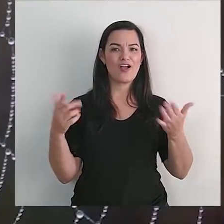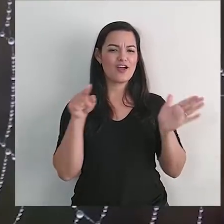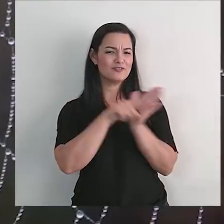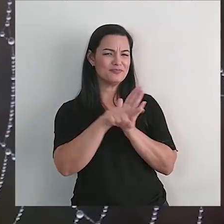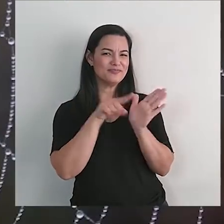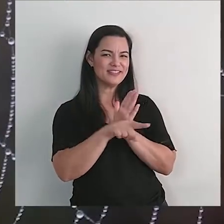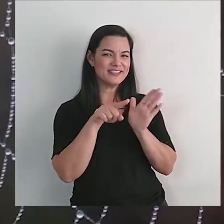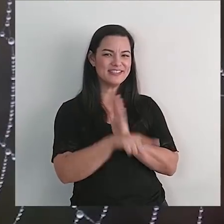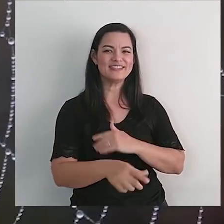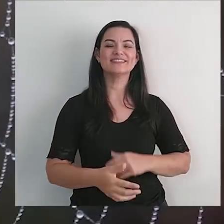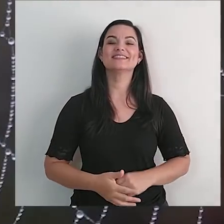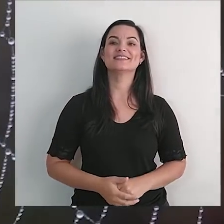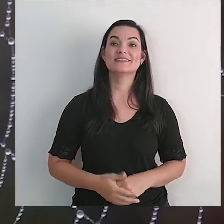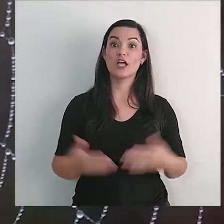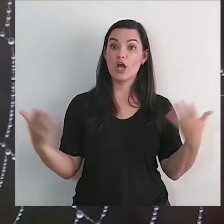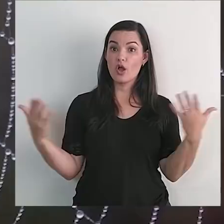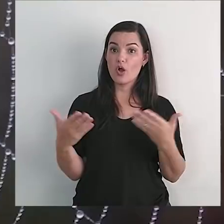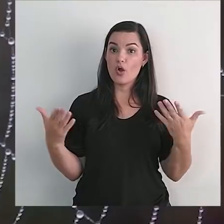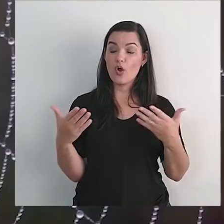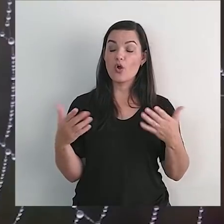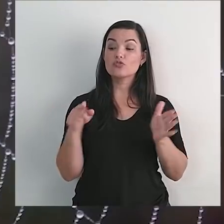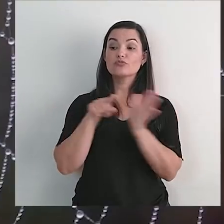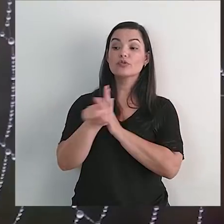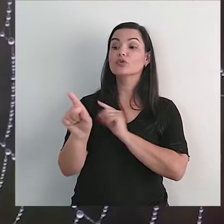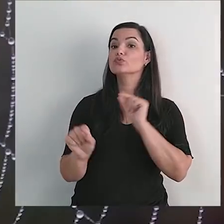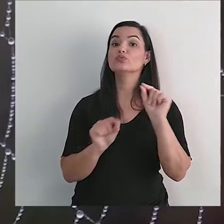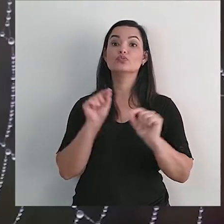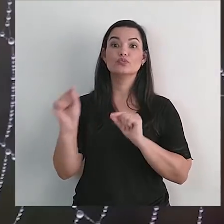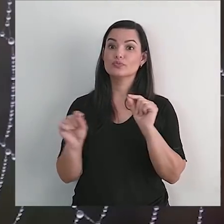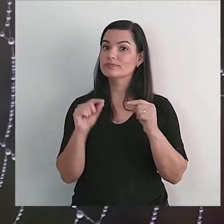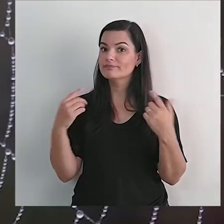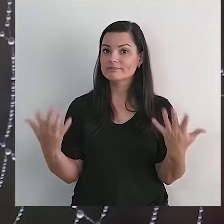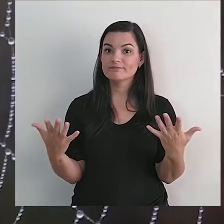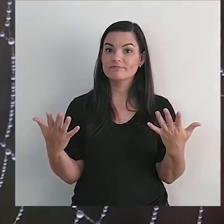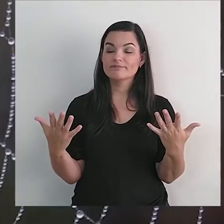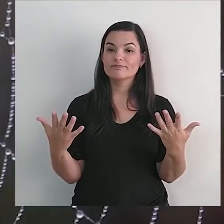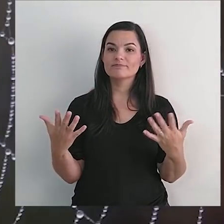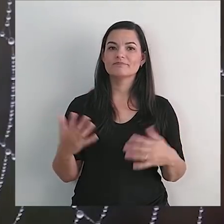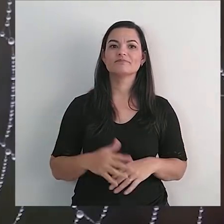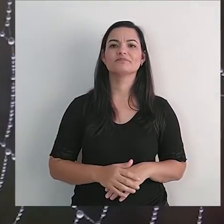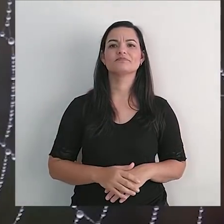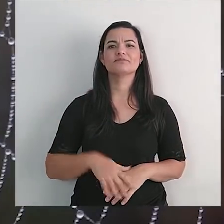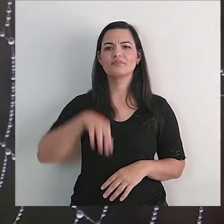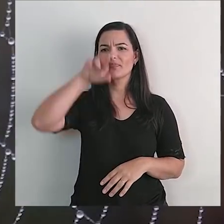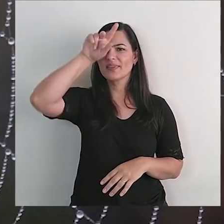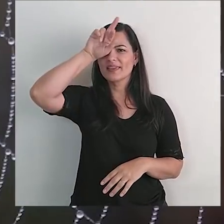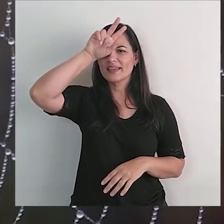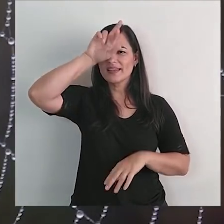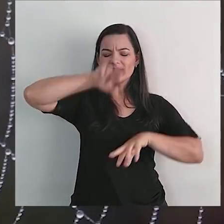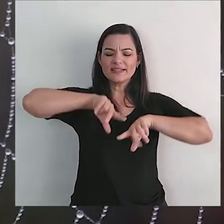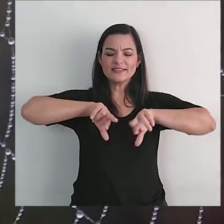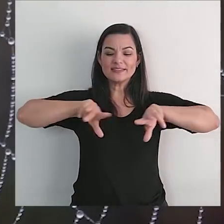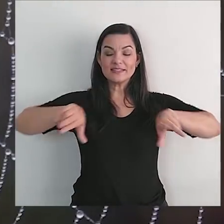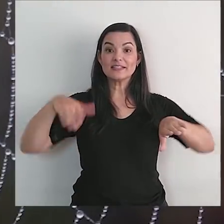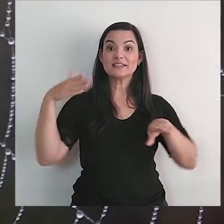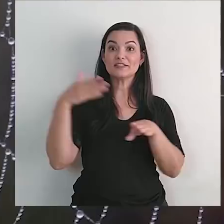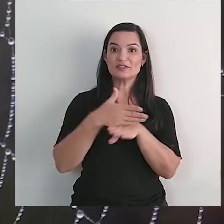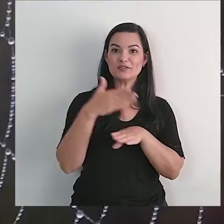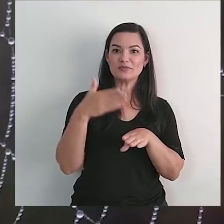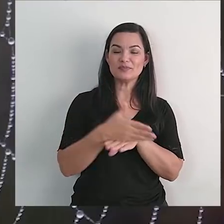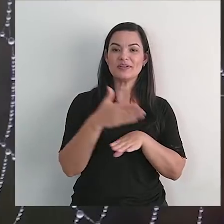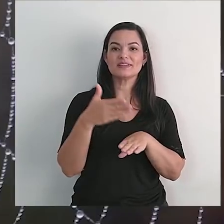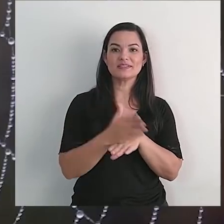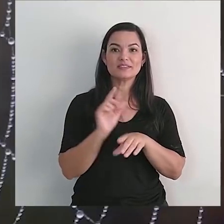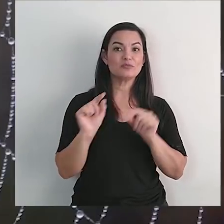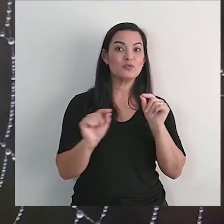o nosso quiz. Hoje no nosso quiz nós vamos trazer insetos que fazem parte da